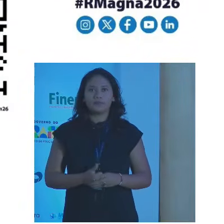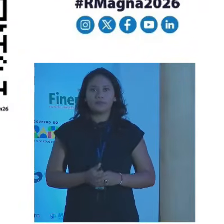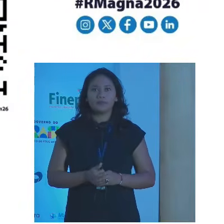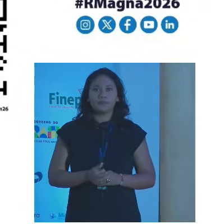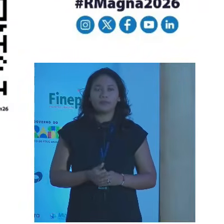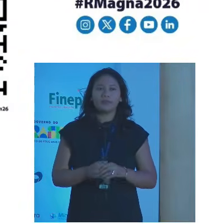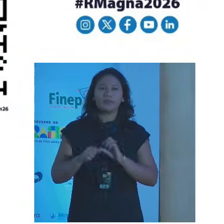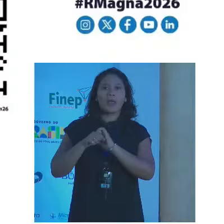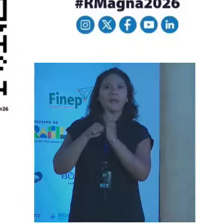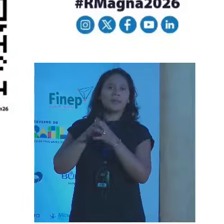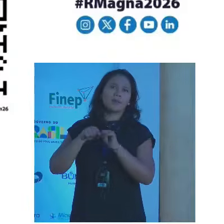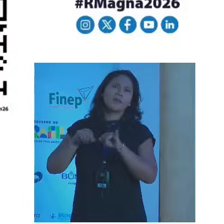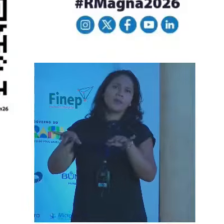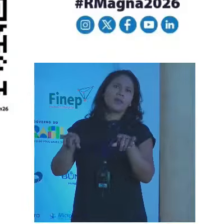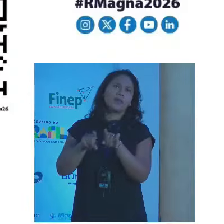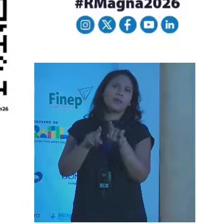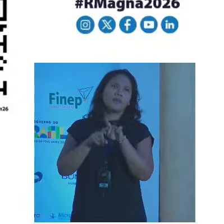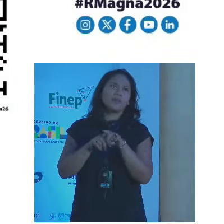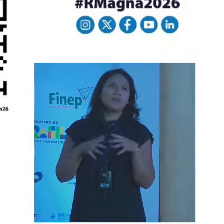Tem a pandemia no meio aí para